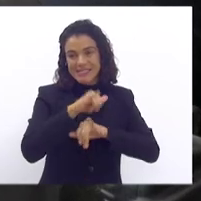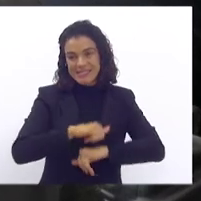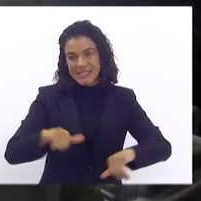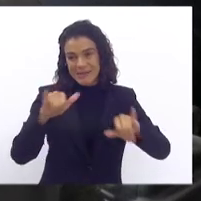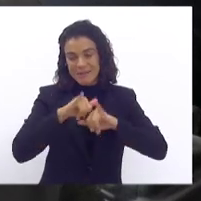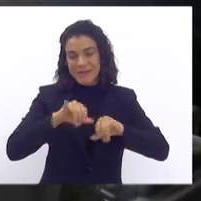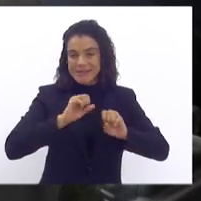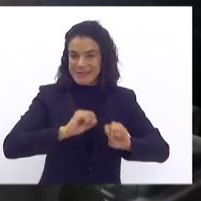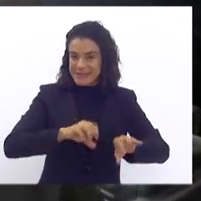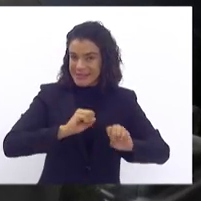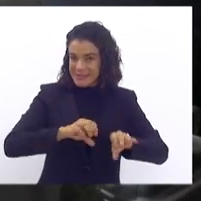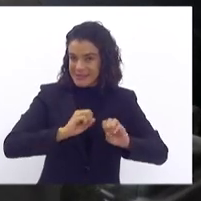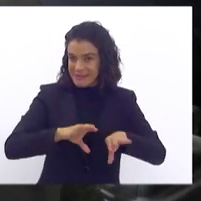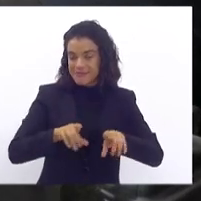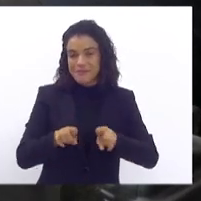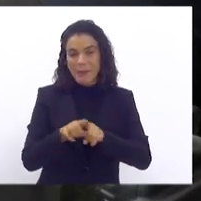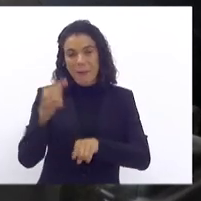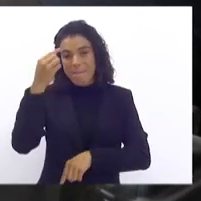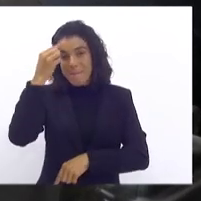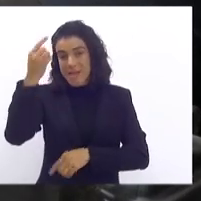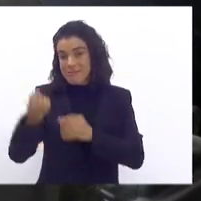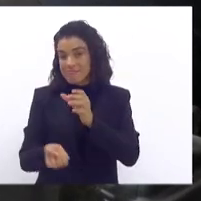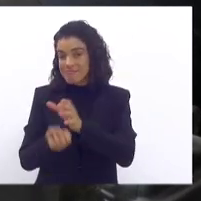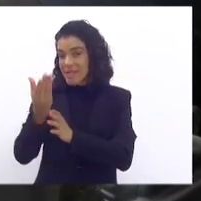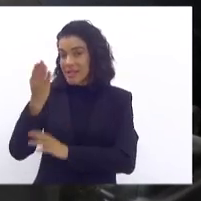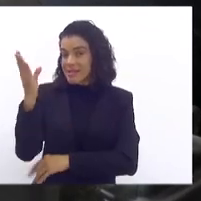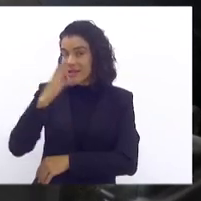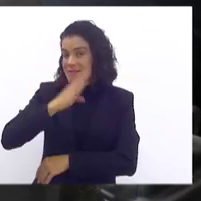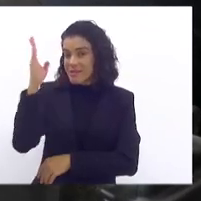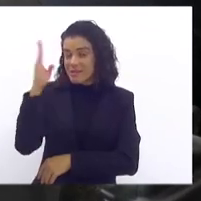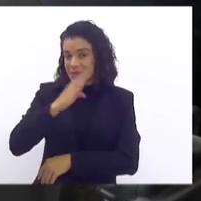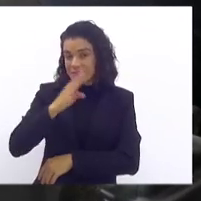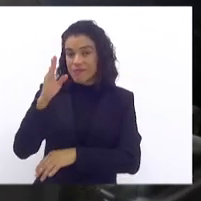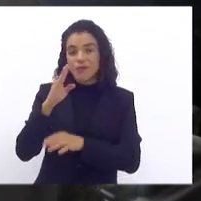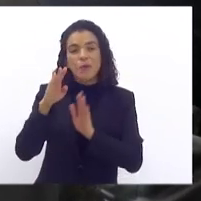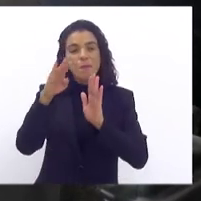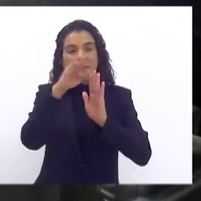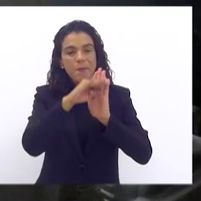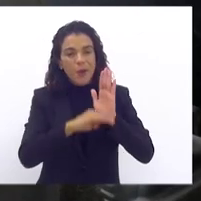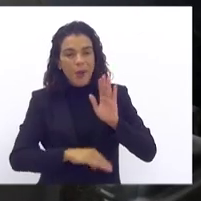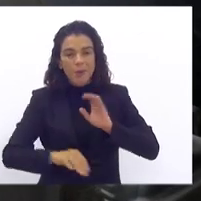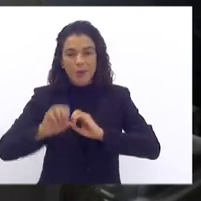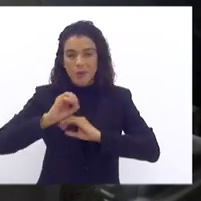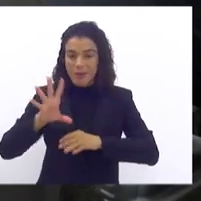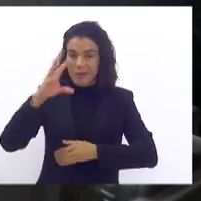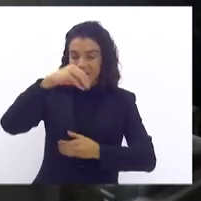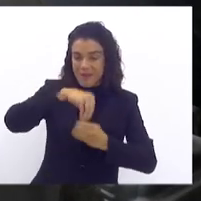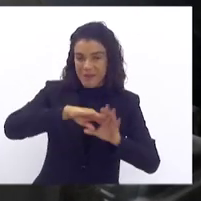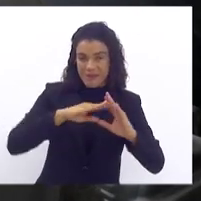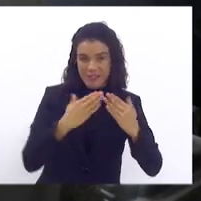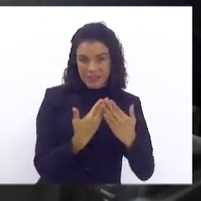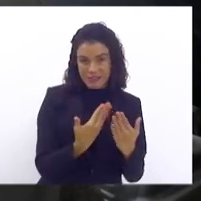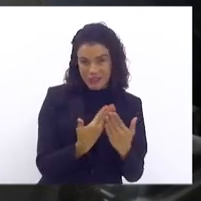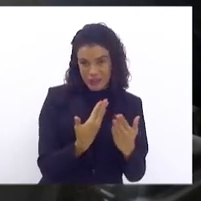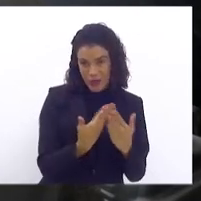campanhas educativas. Penso na criação emergencial de um programa educativo para as escolas em